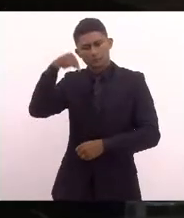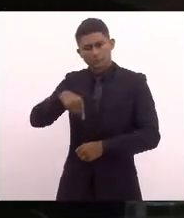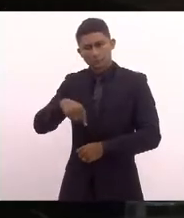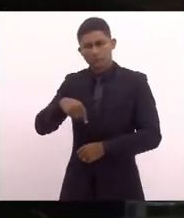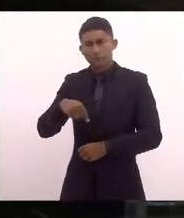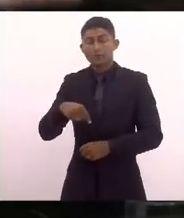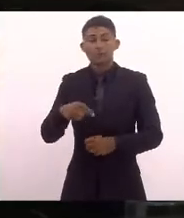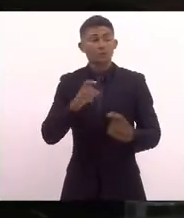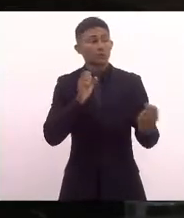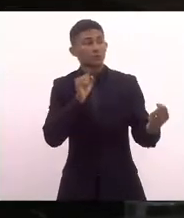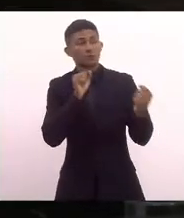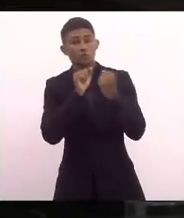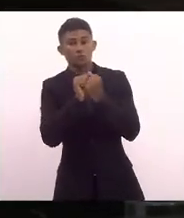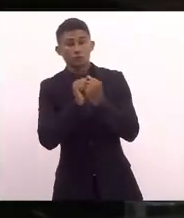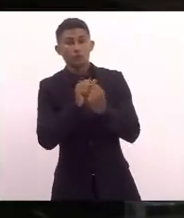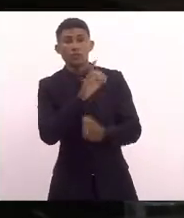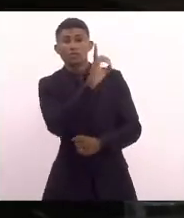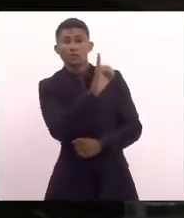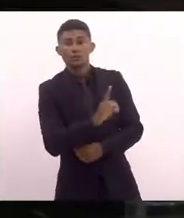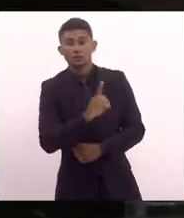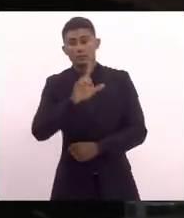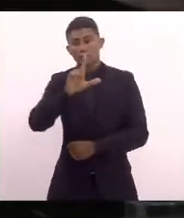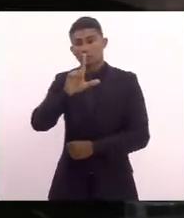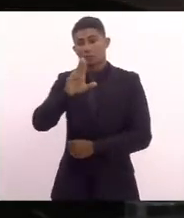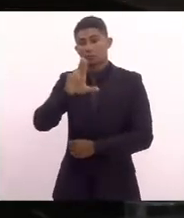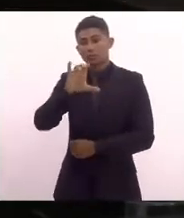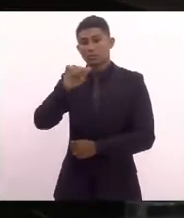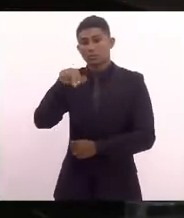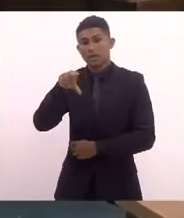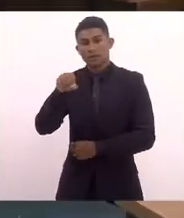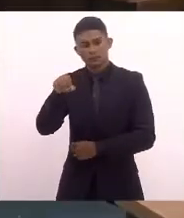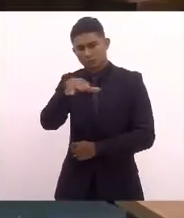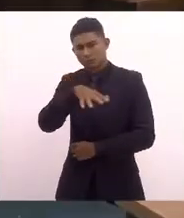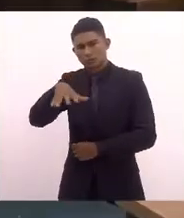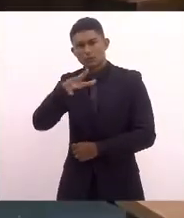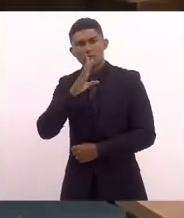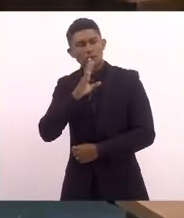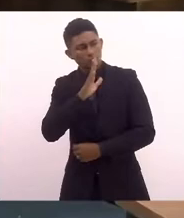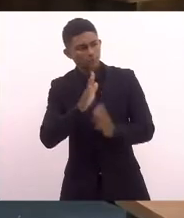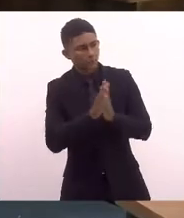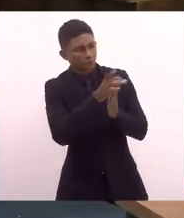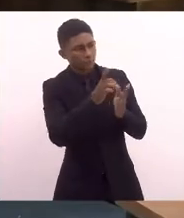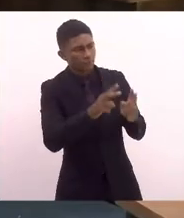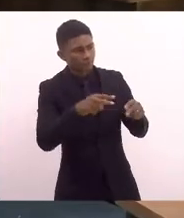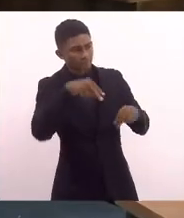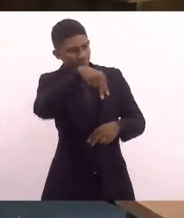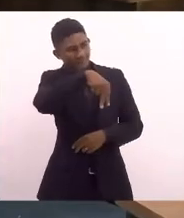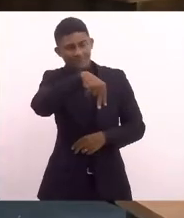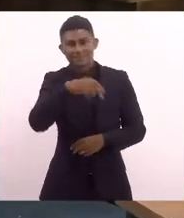acompanhando nosso diretor Luciano. Luciano, todos conhecem, mas por favor, fique em pé.